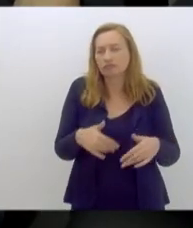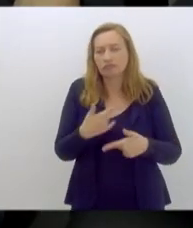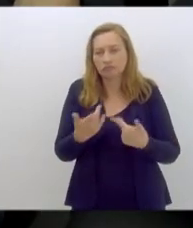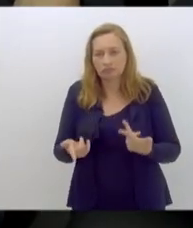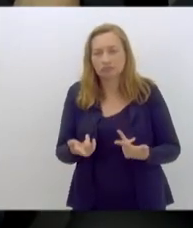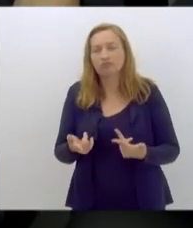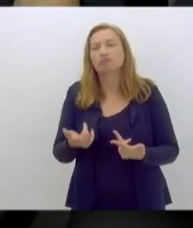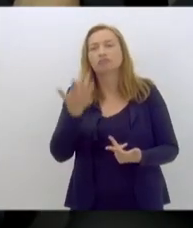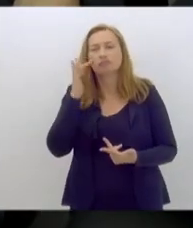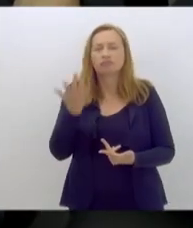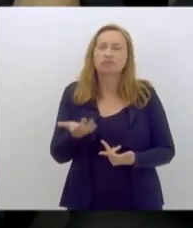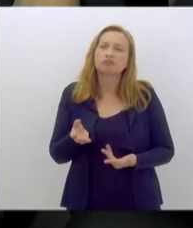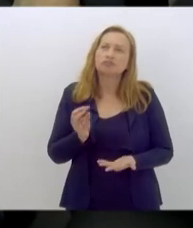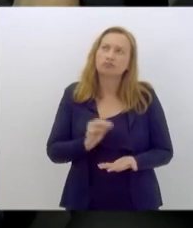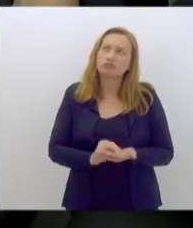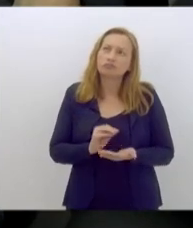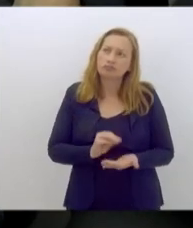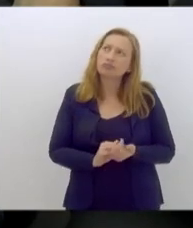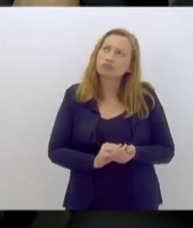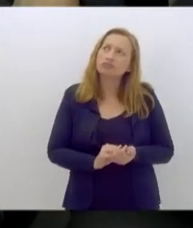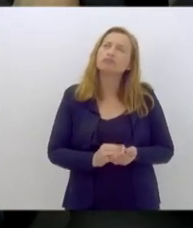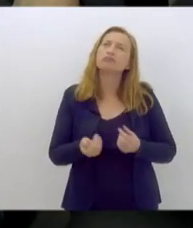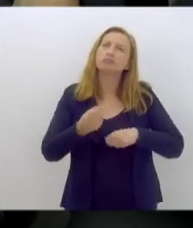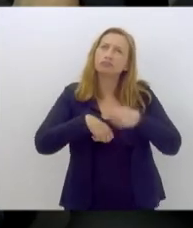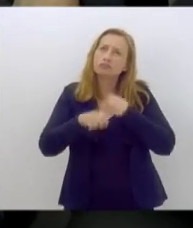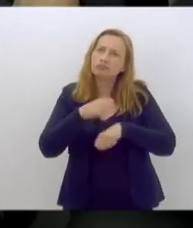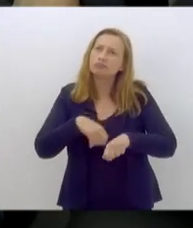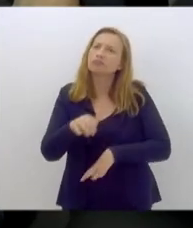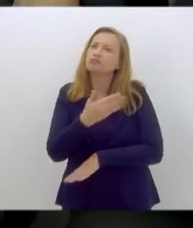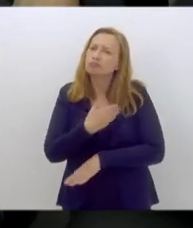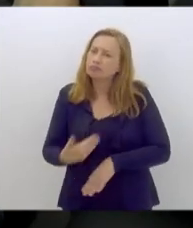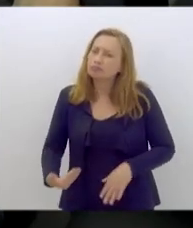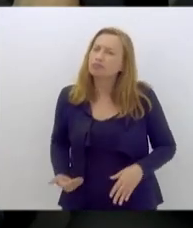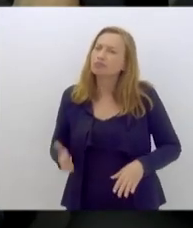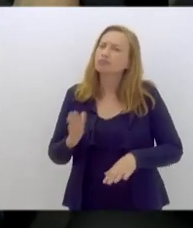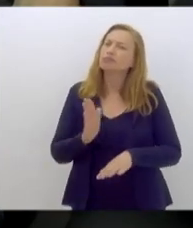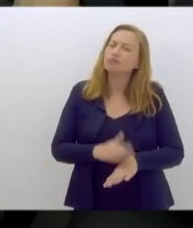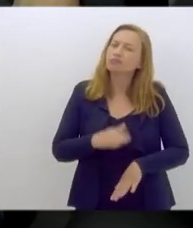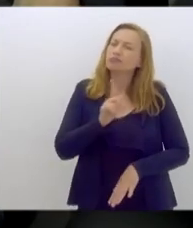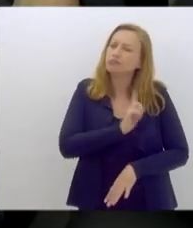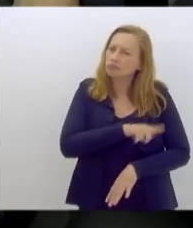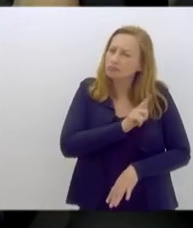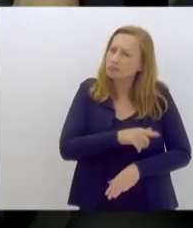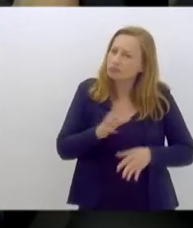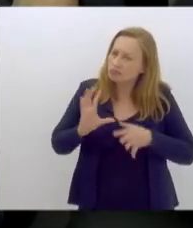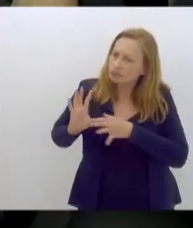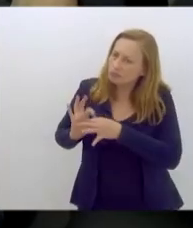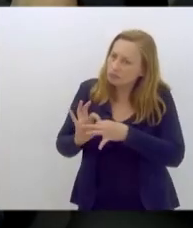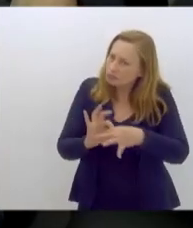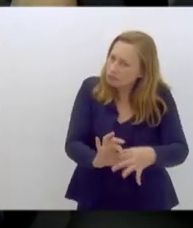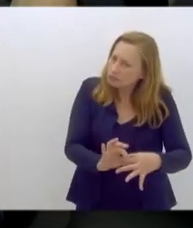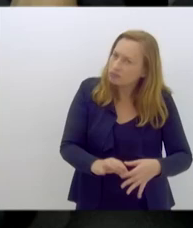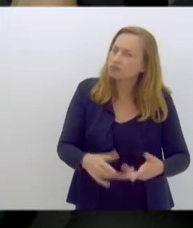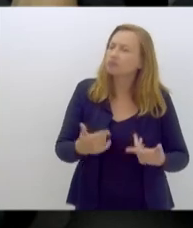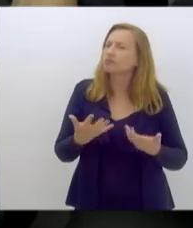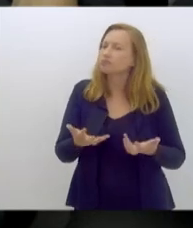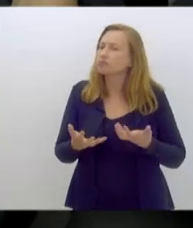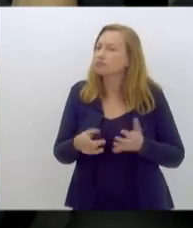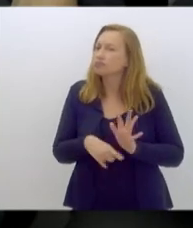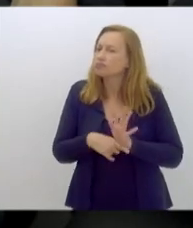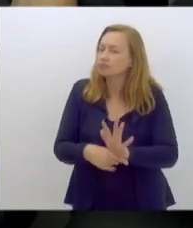eu acho que falta ainda a administração pública má gestão e é um pouco nessa linha que a gente tem tentado contribuir